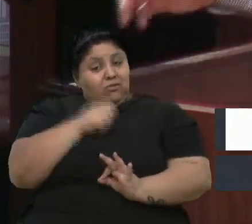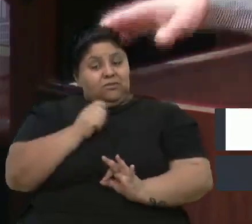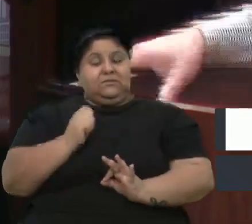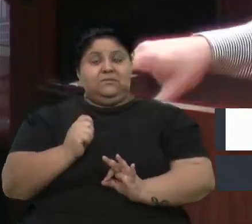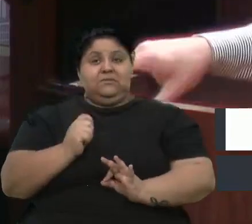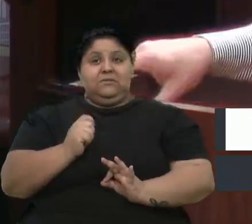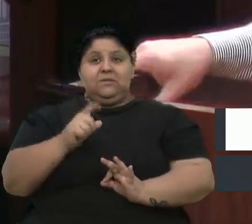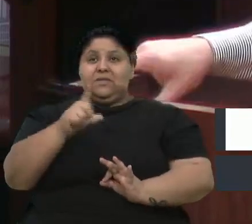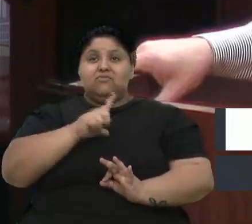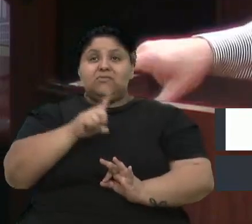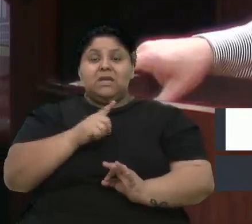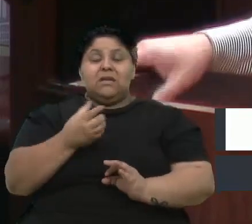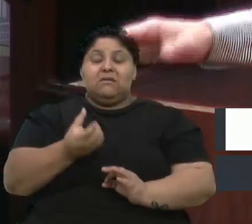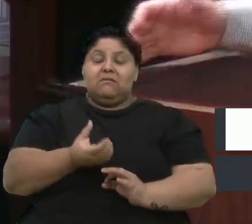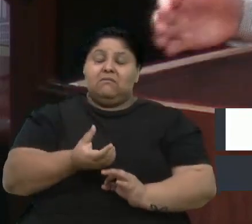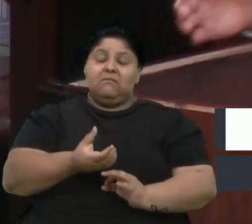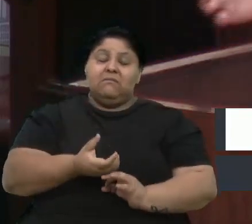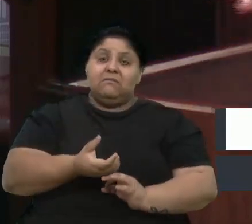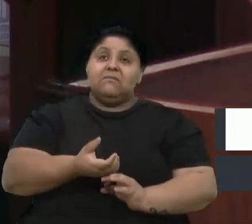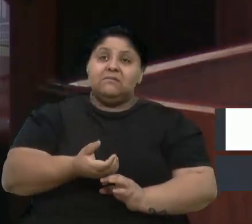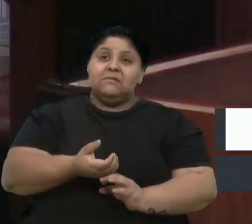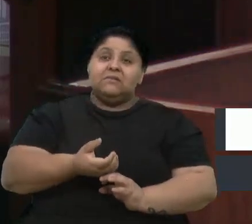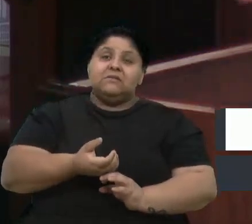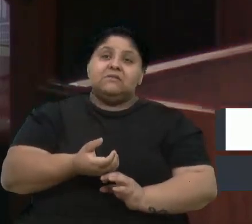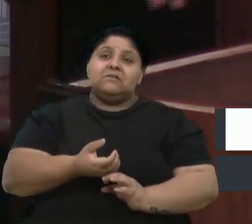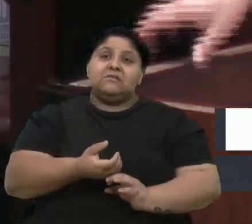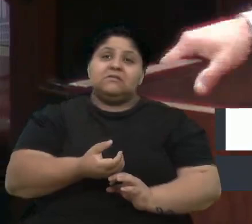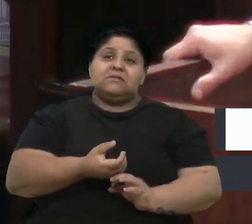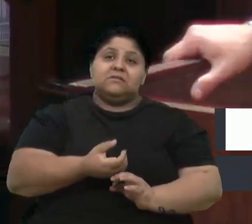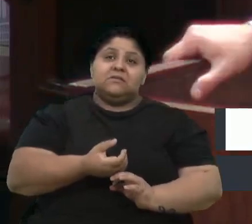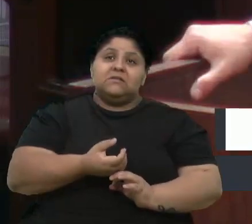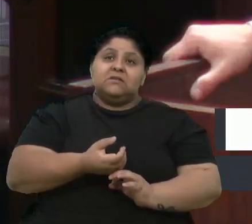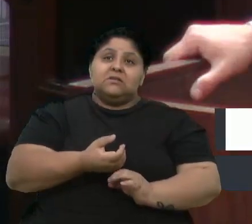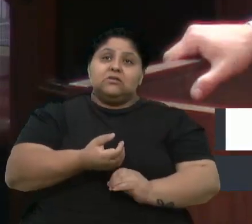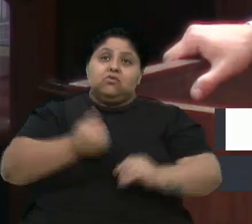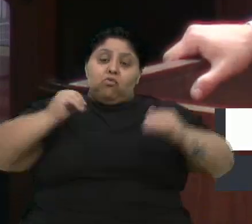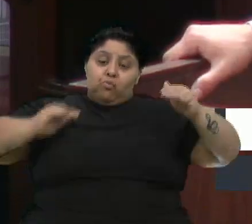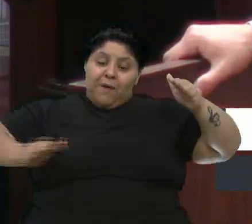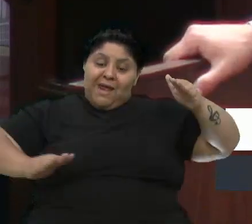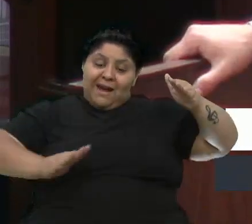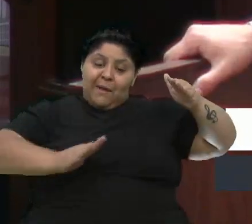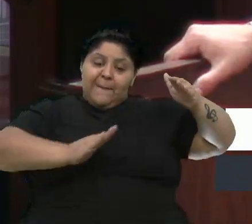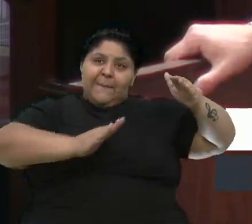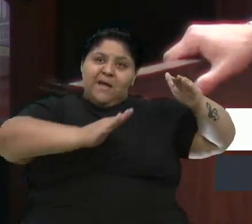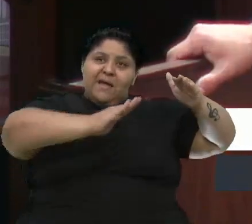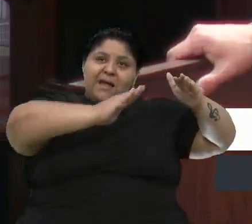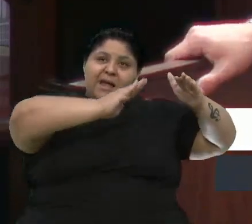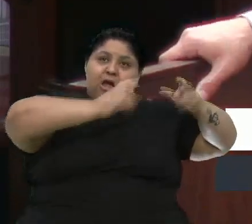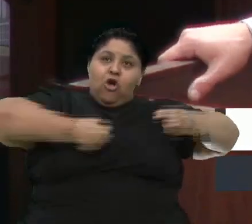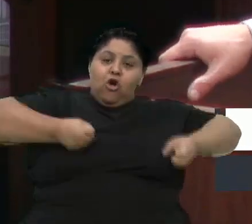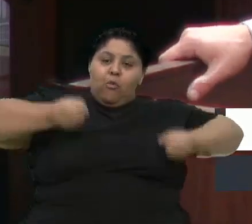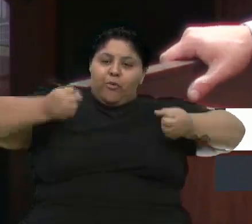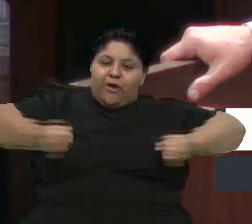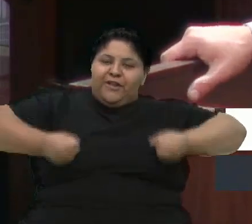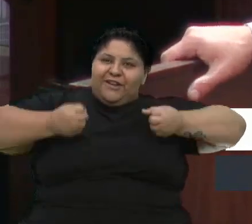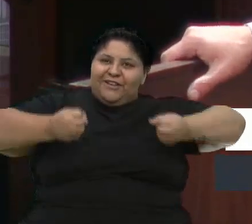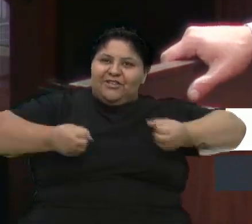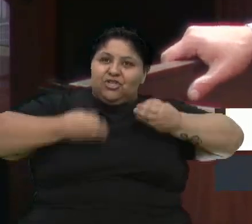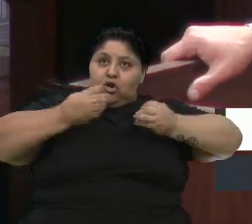tem sequer uma rampa para um cadeirante. Como disse a vereadora